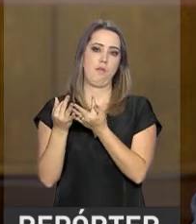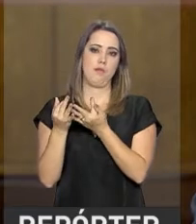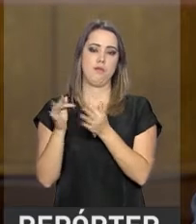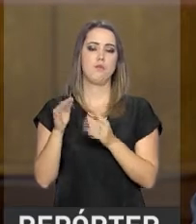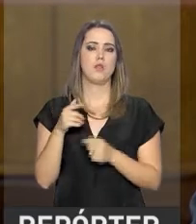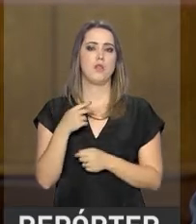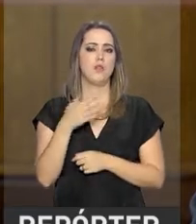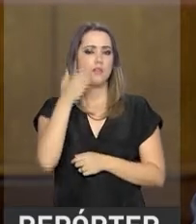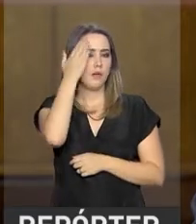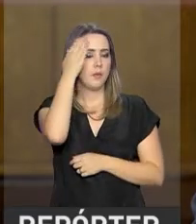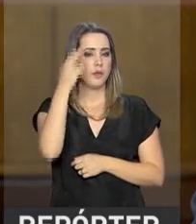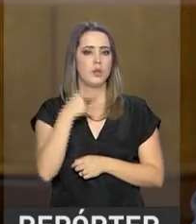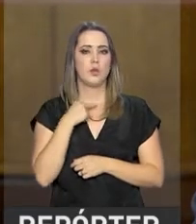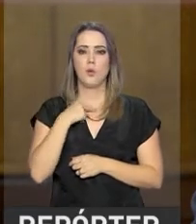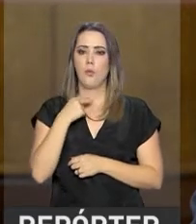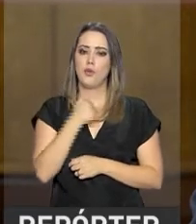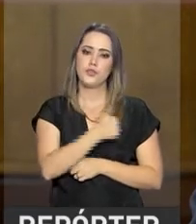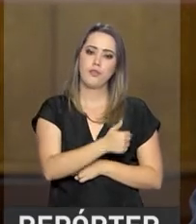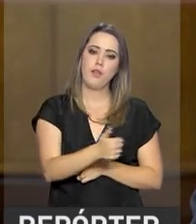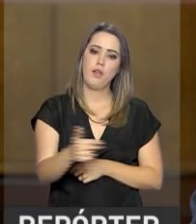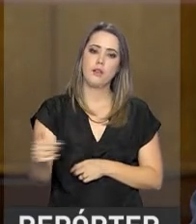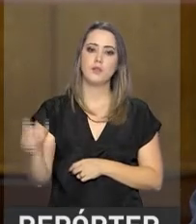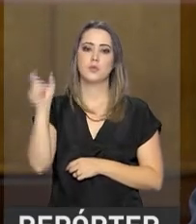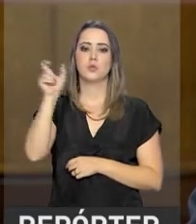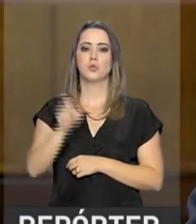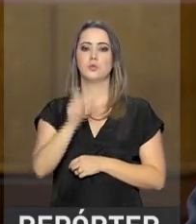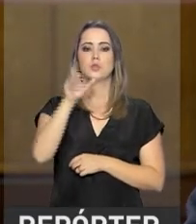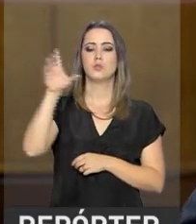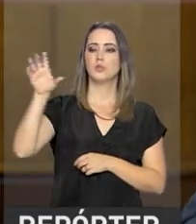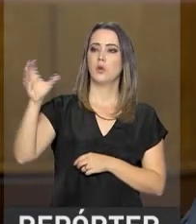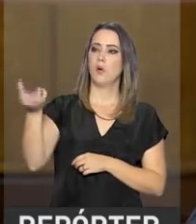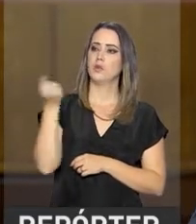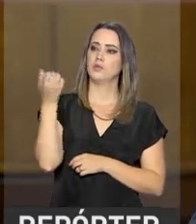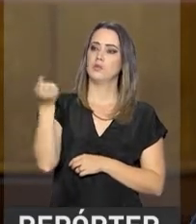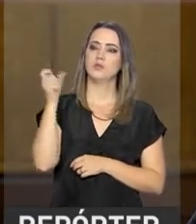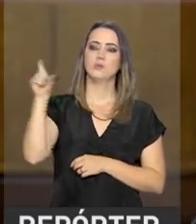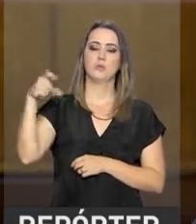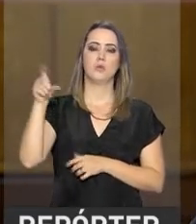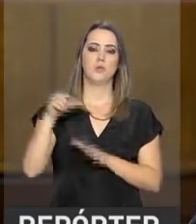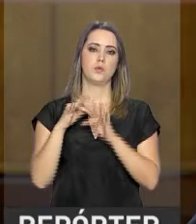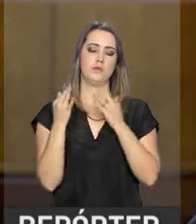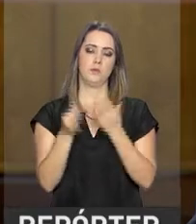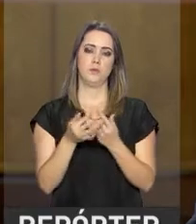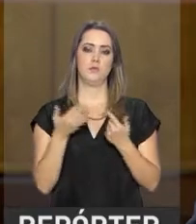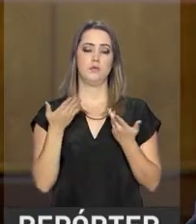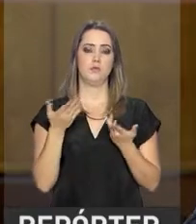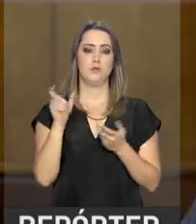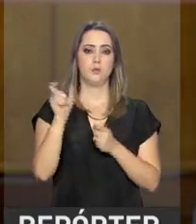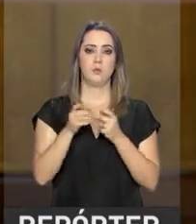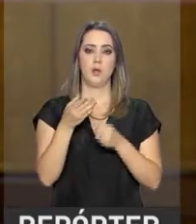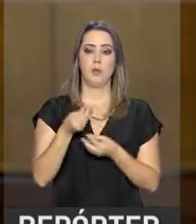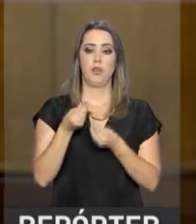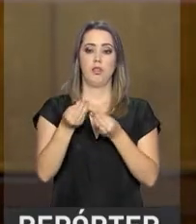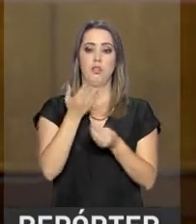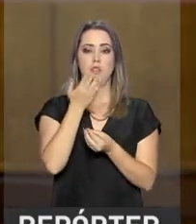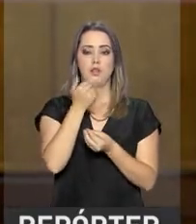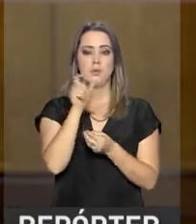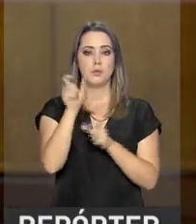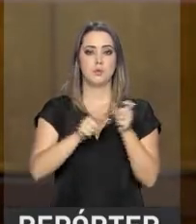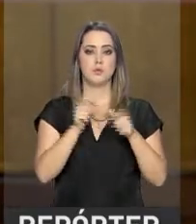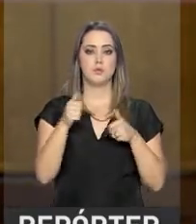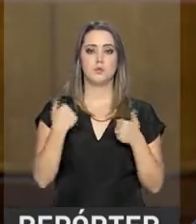manter permanentemente a ideia de uma digamos de uma contribuição para alimentar as pessoas